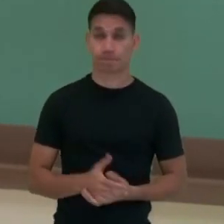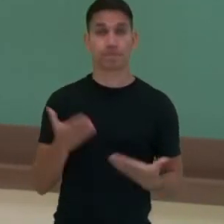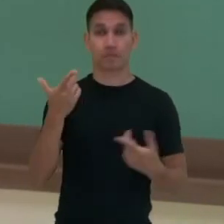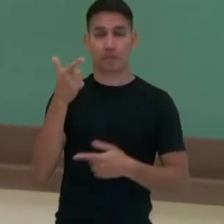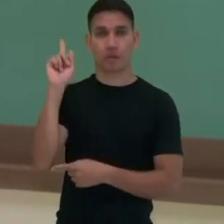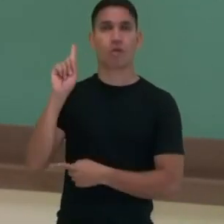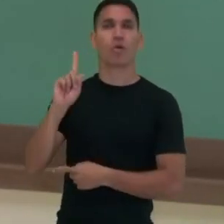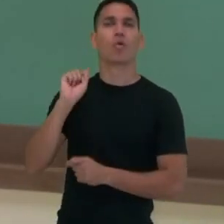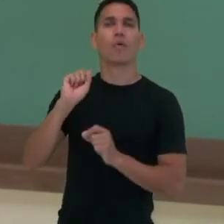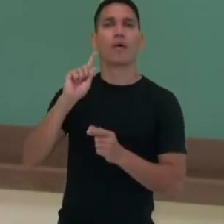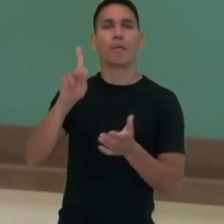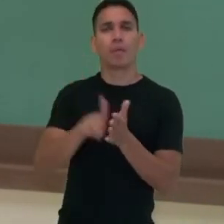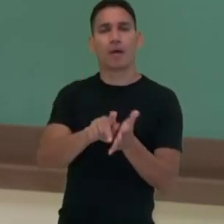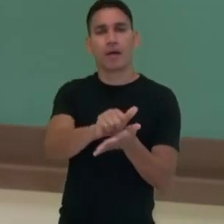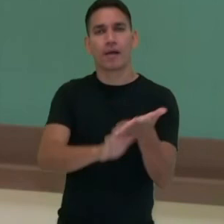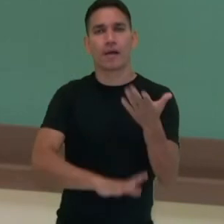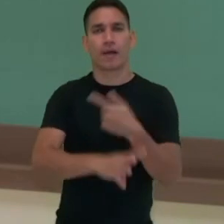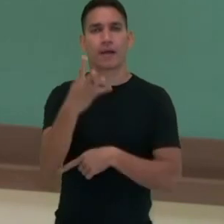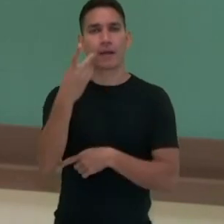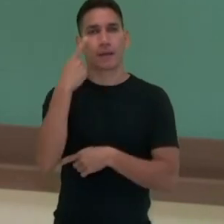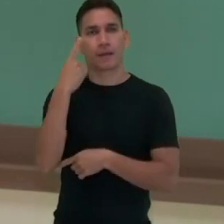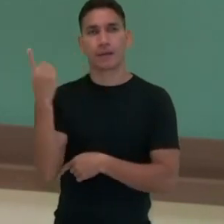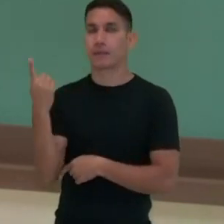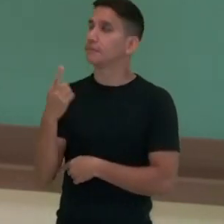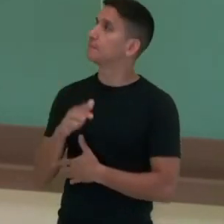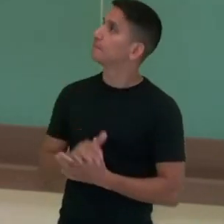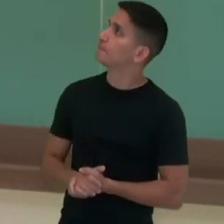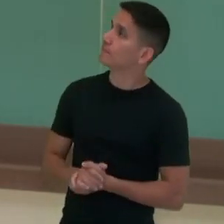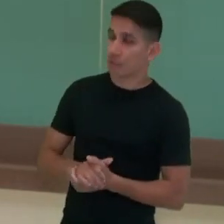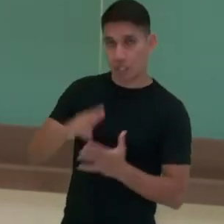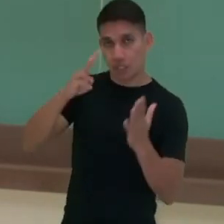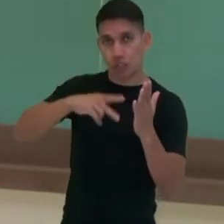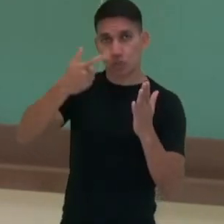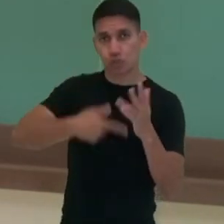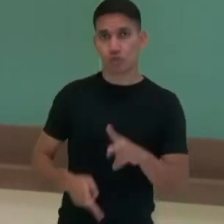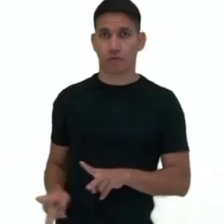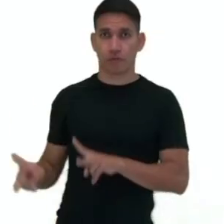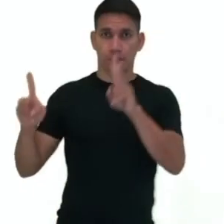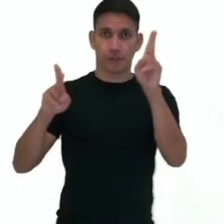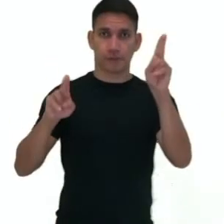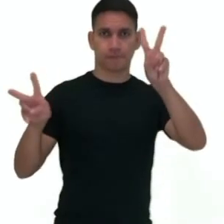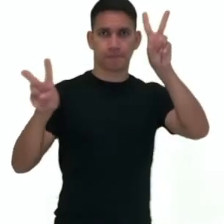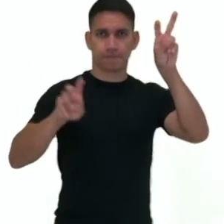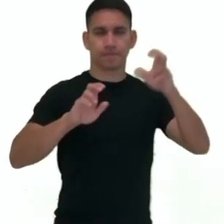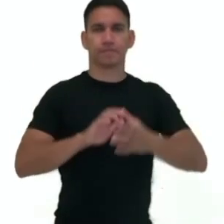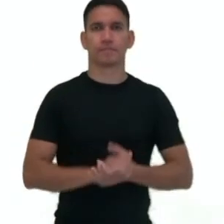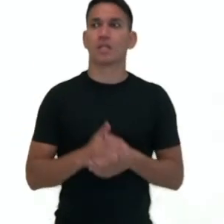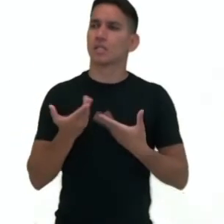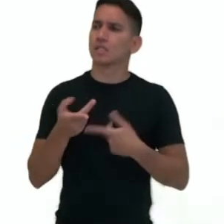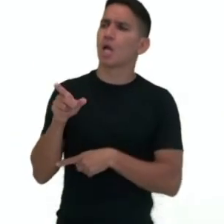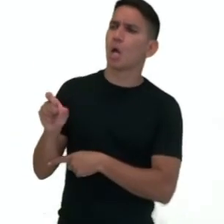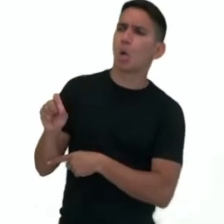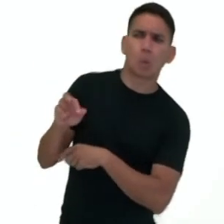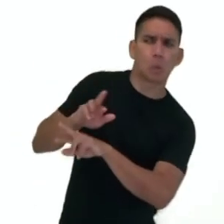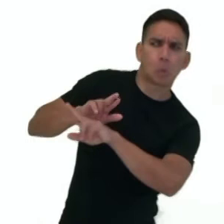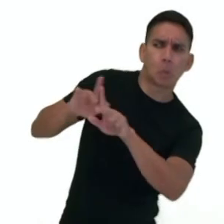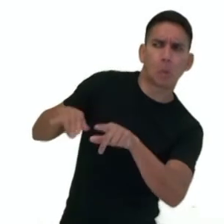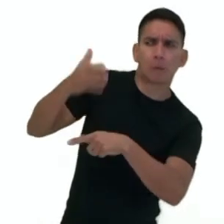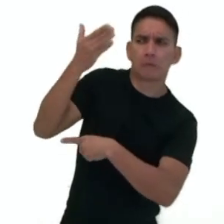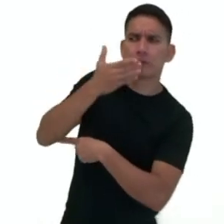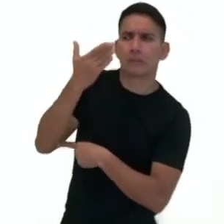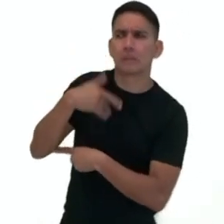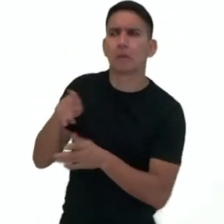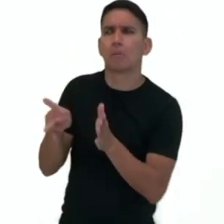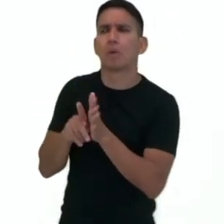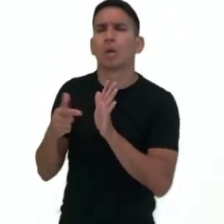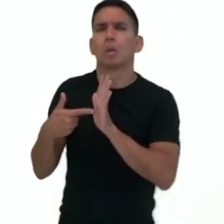Bom, agora a atividade de número 4. Vamos lá, releia o trecho. E eis que a coisa até então invisível apontou por